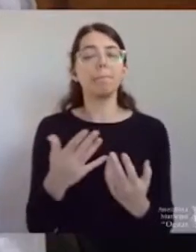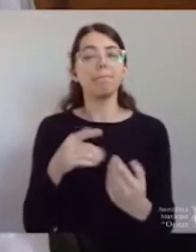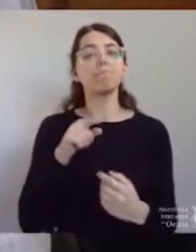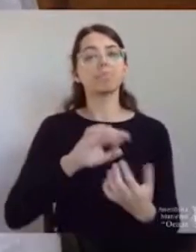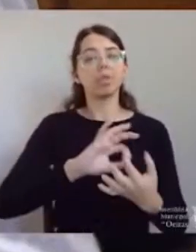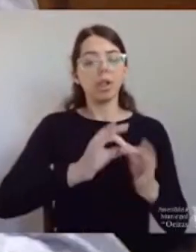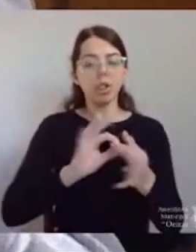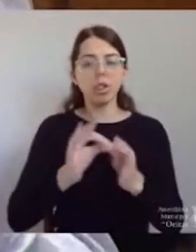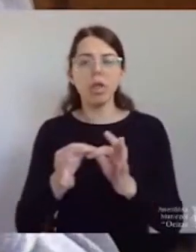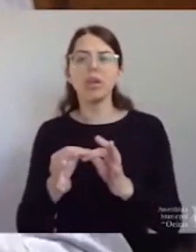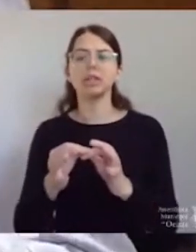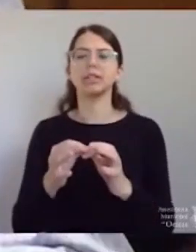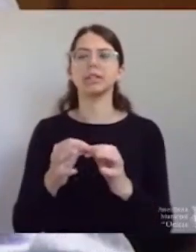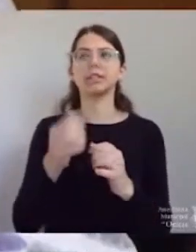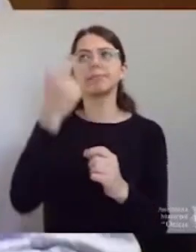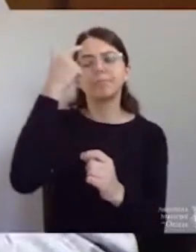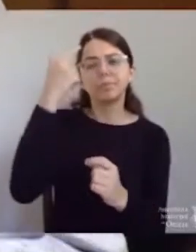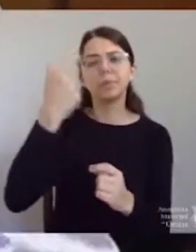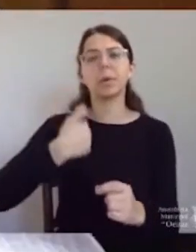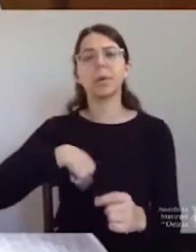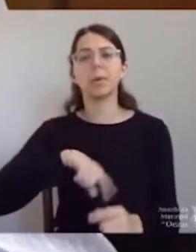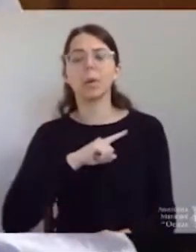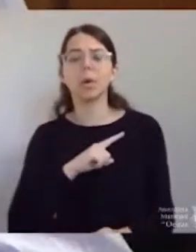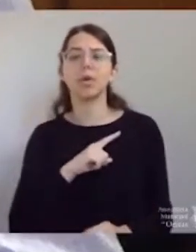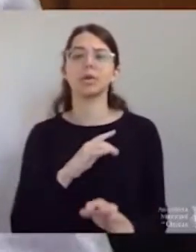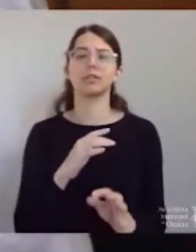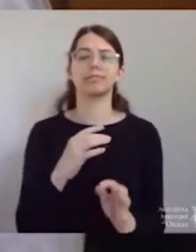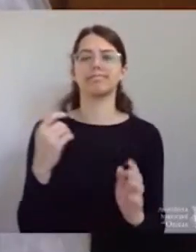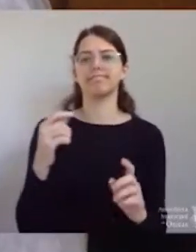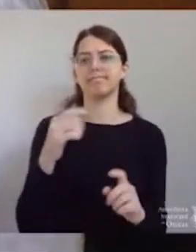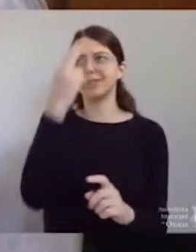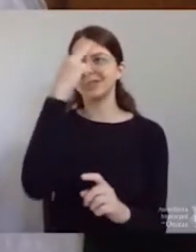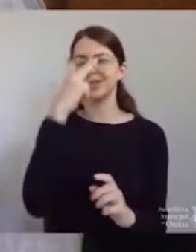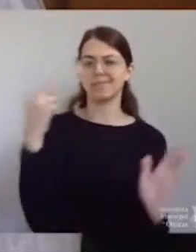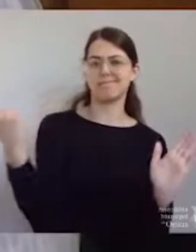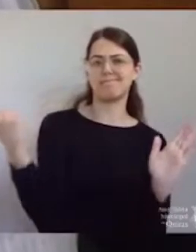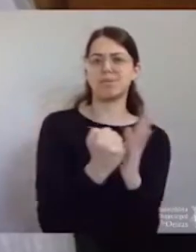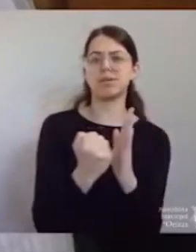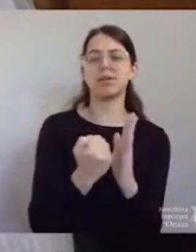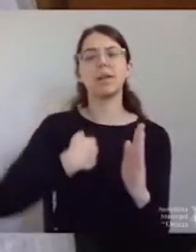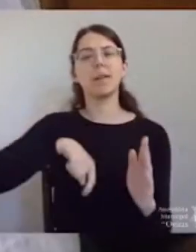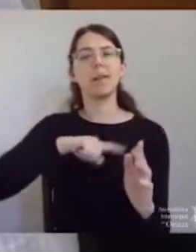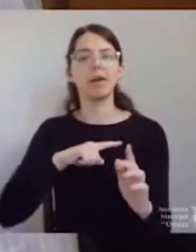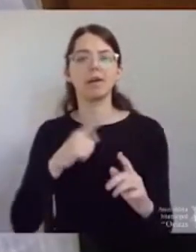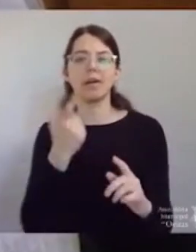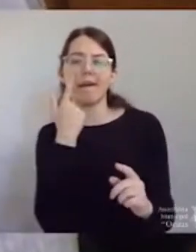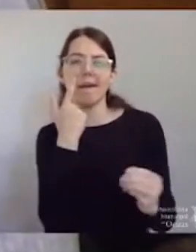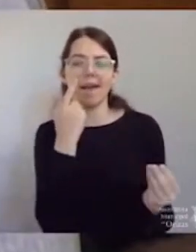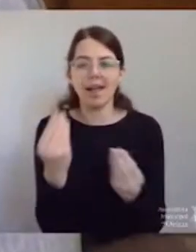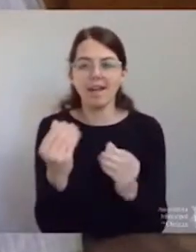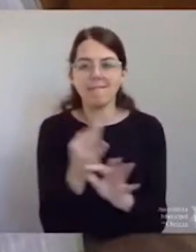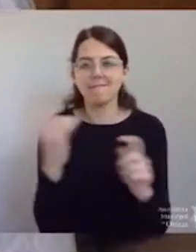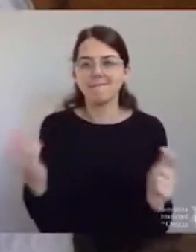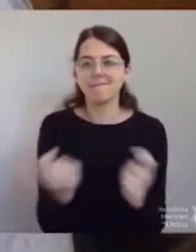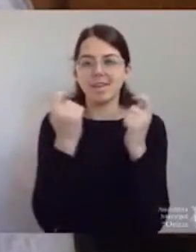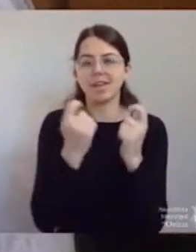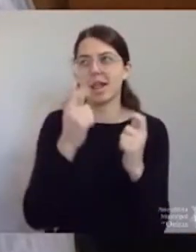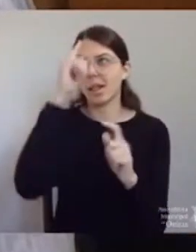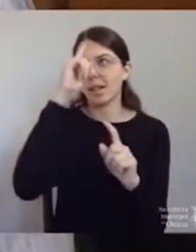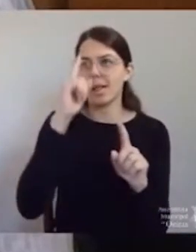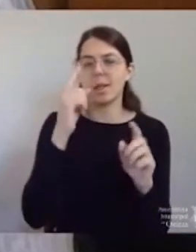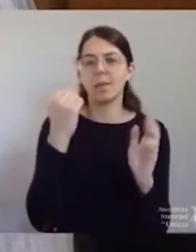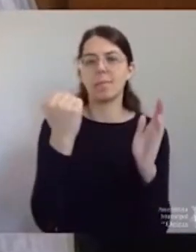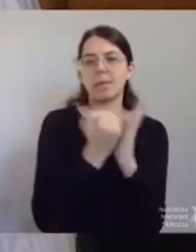este sentido de nós, nos acontecimentos históricos, andarmos a tentar festejar todas as celebrações, não